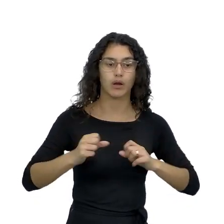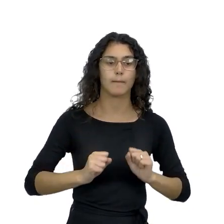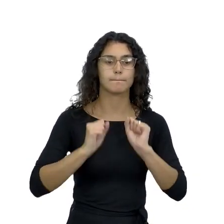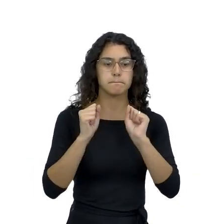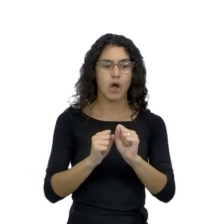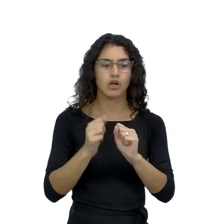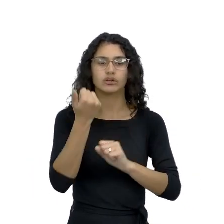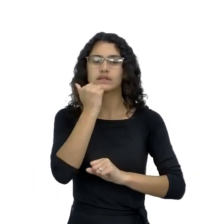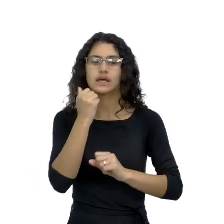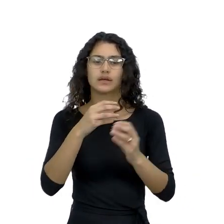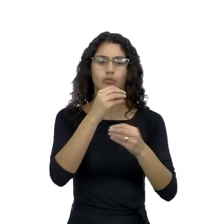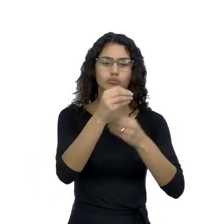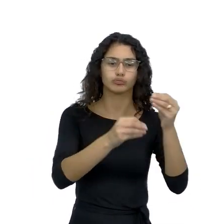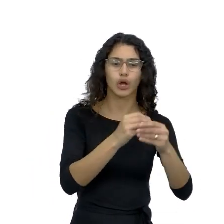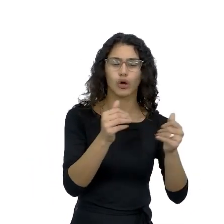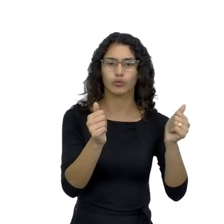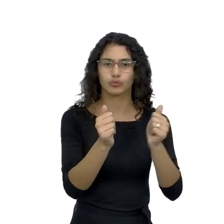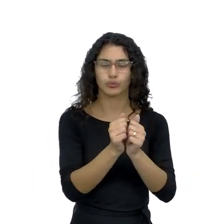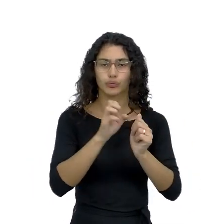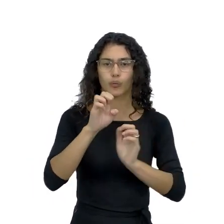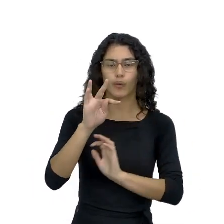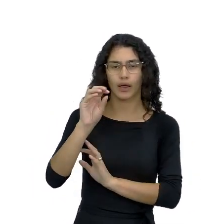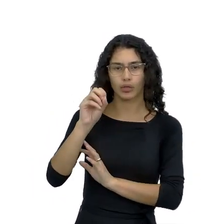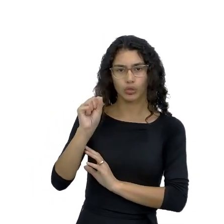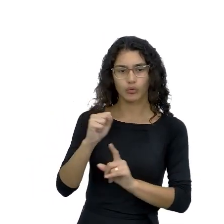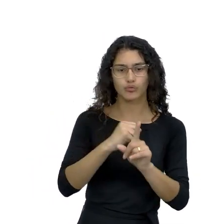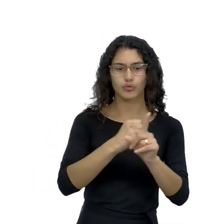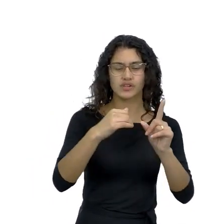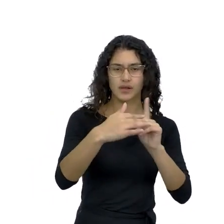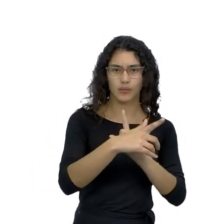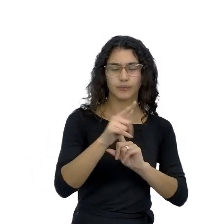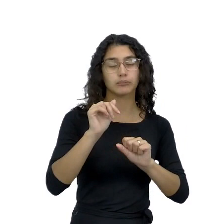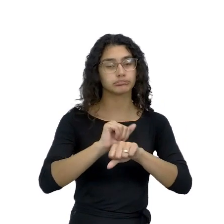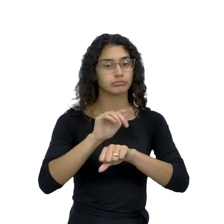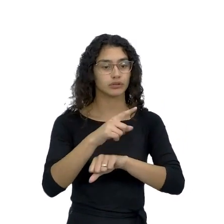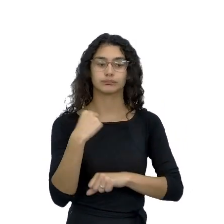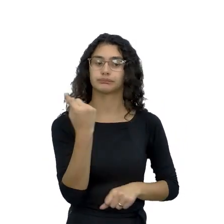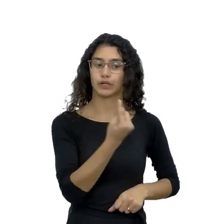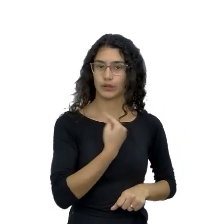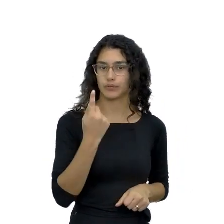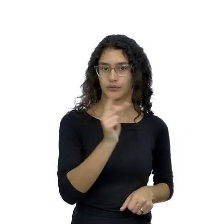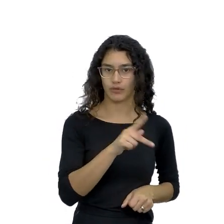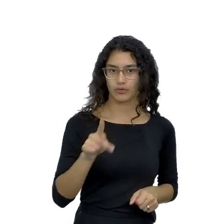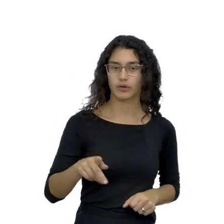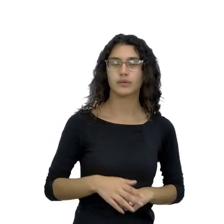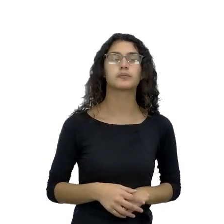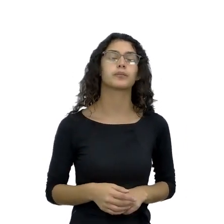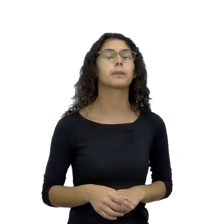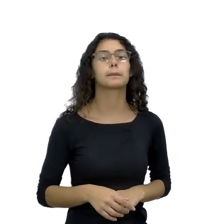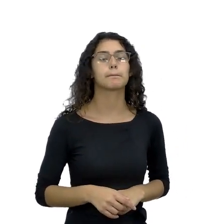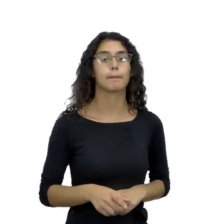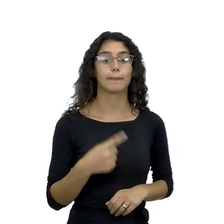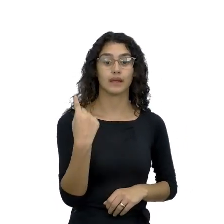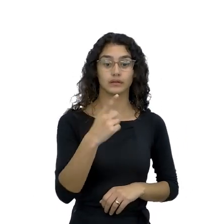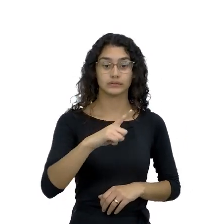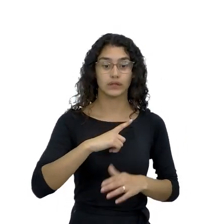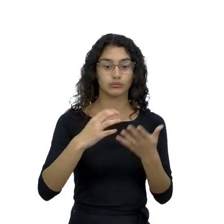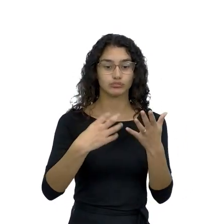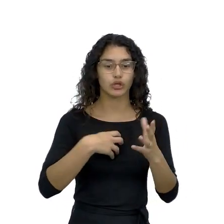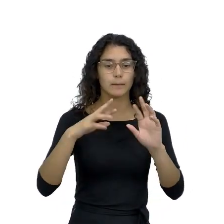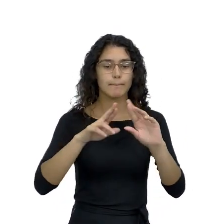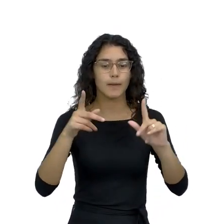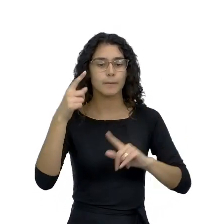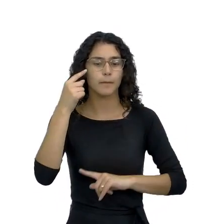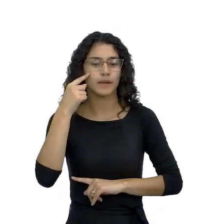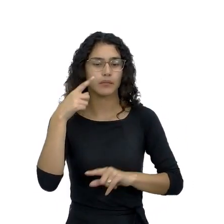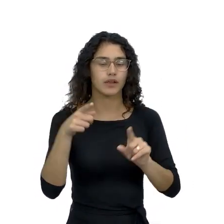a ciência instruir o ethos social? Então, essa é uma indicação para a gente, tá? Para a gente ter uma outra visão